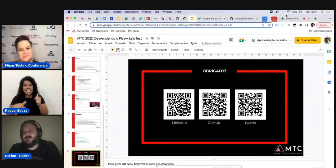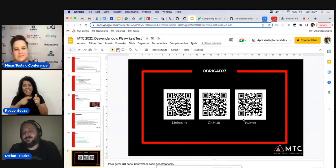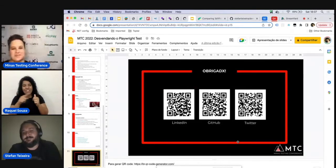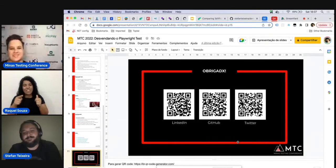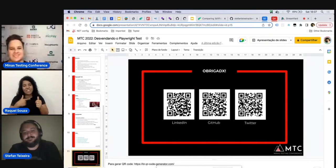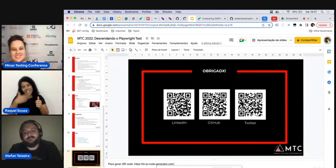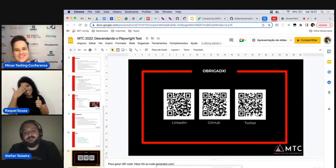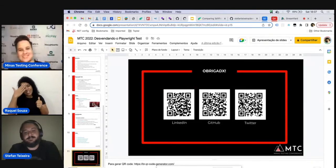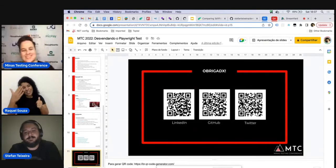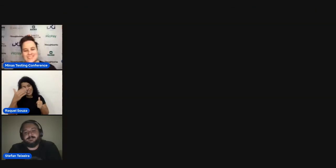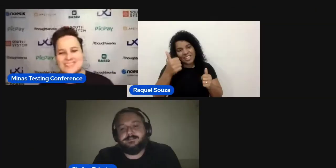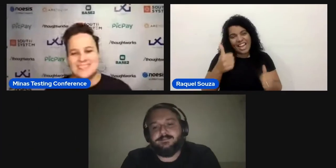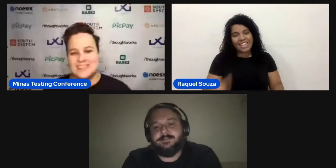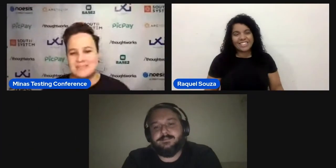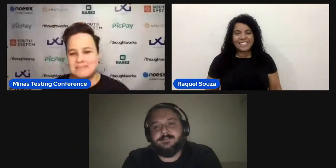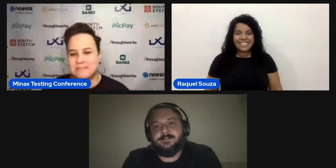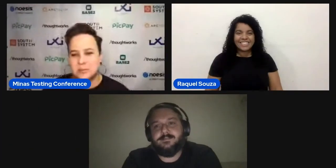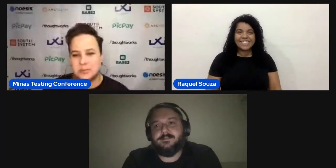obrigado.